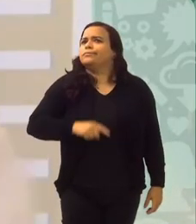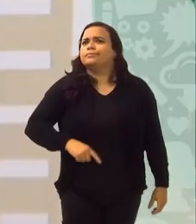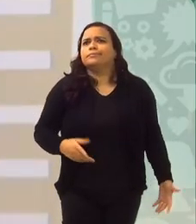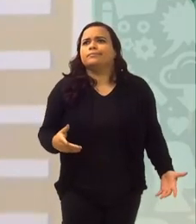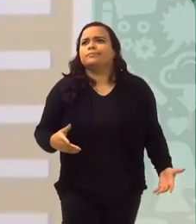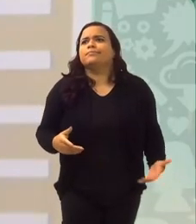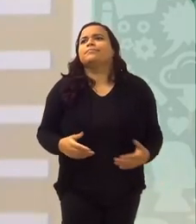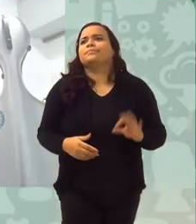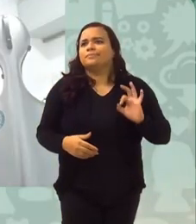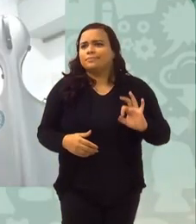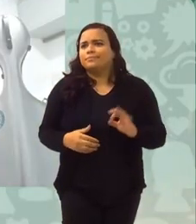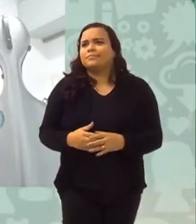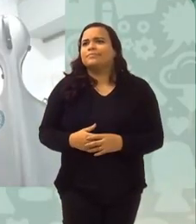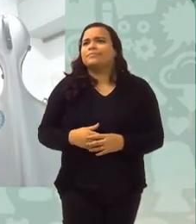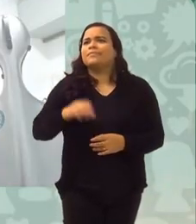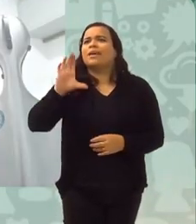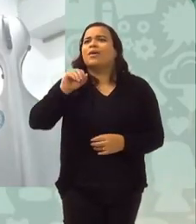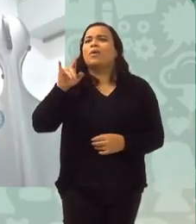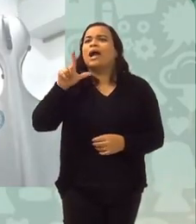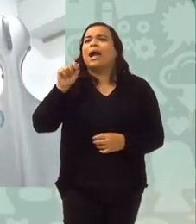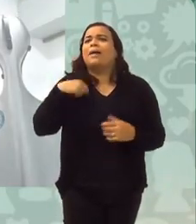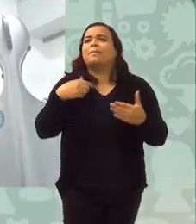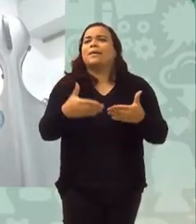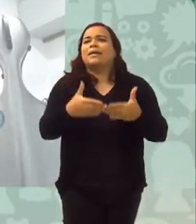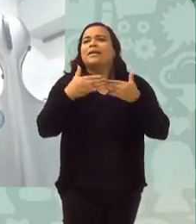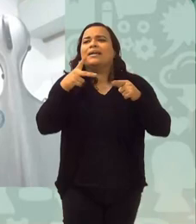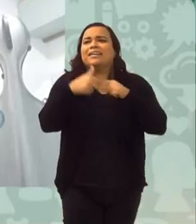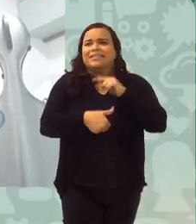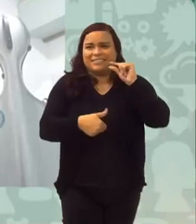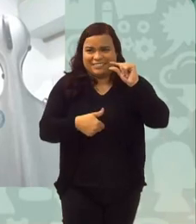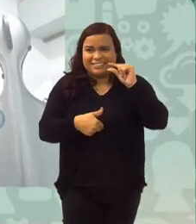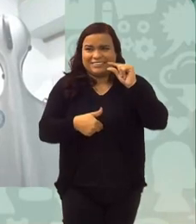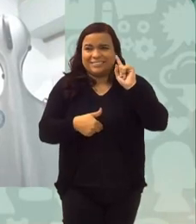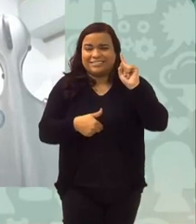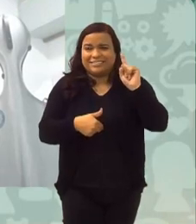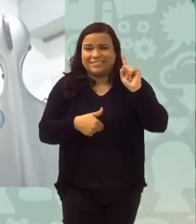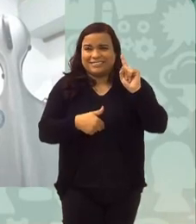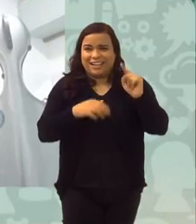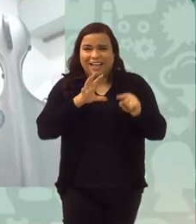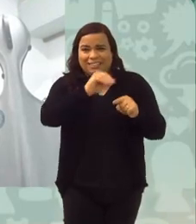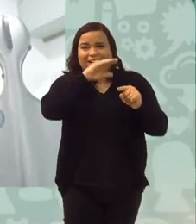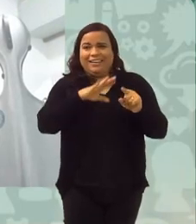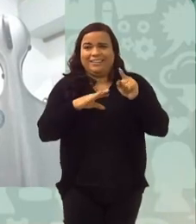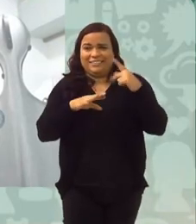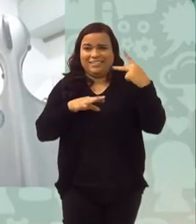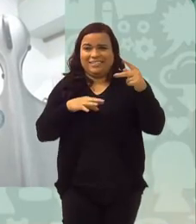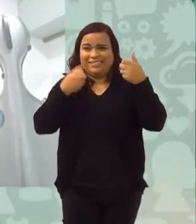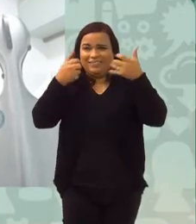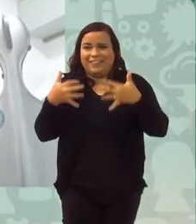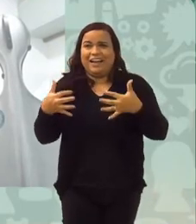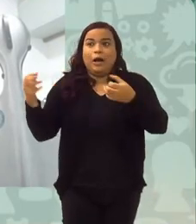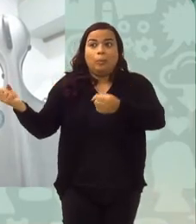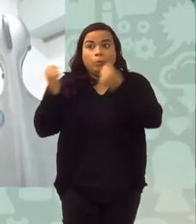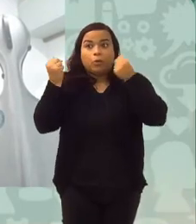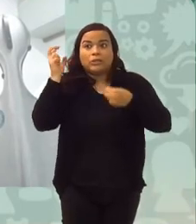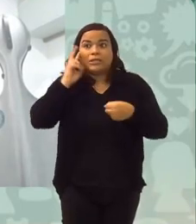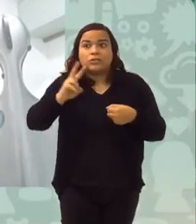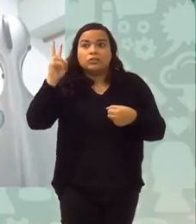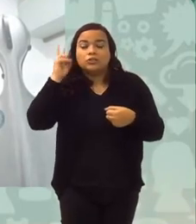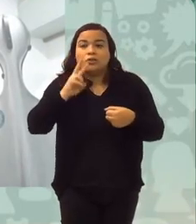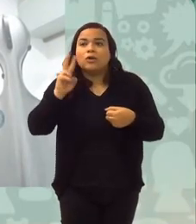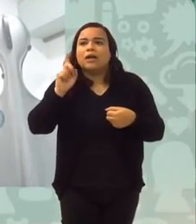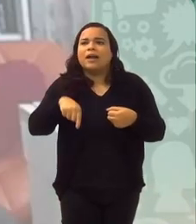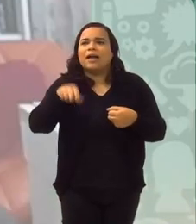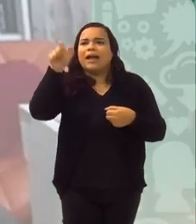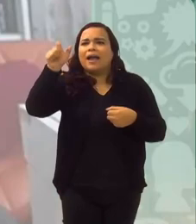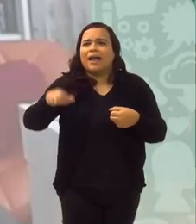isso! Ô Camila, deixa eu me meter, deixa eu me meter um pouquinho na sua fala. O poder